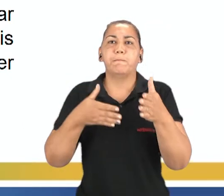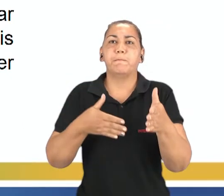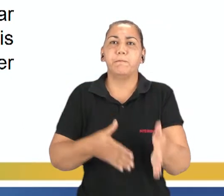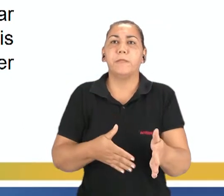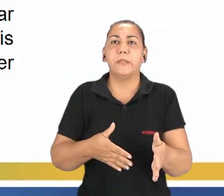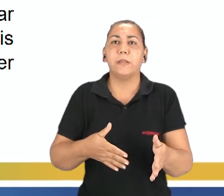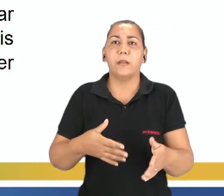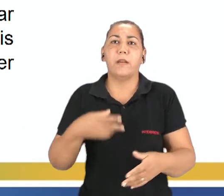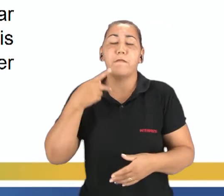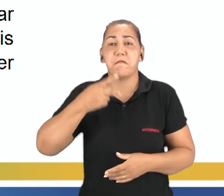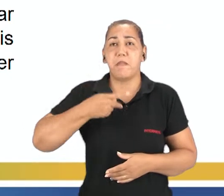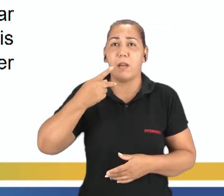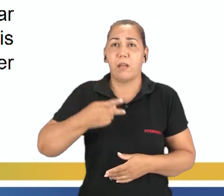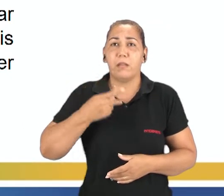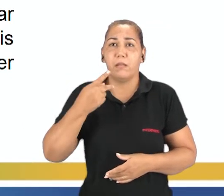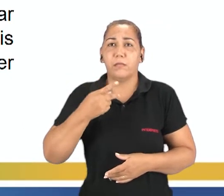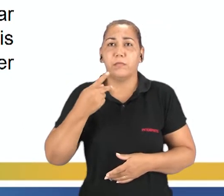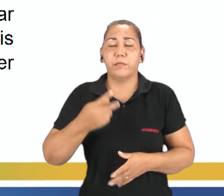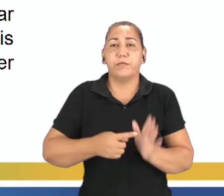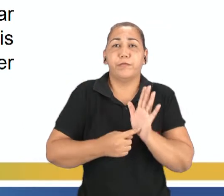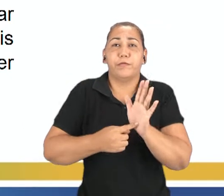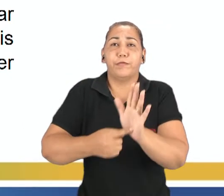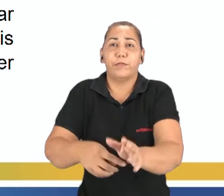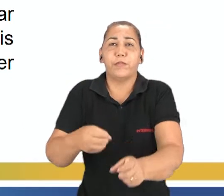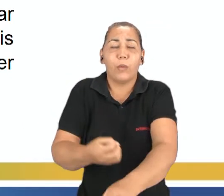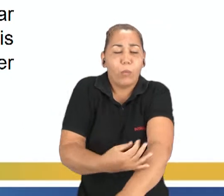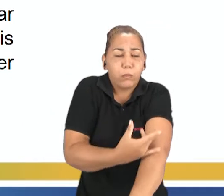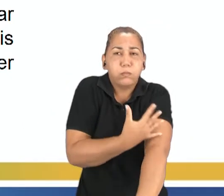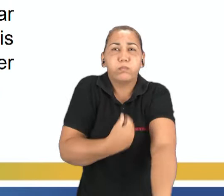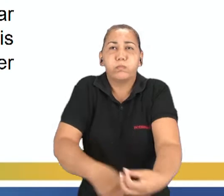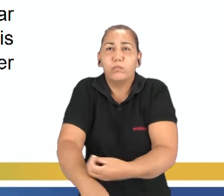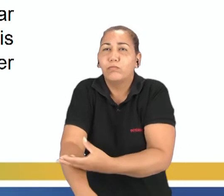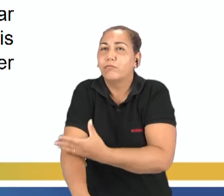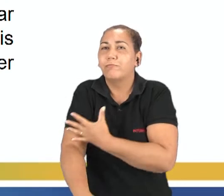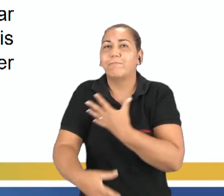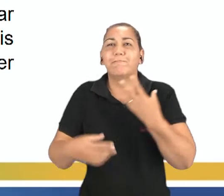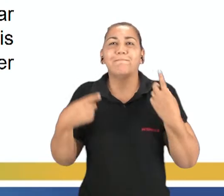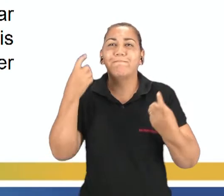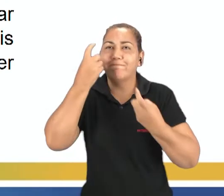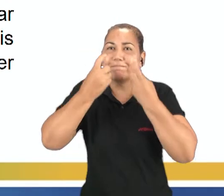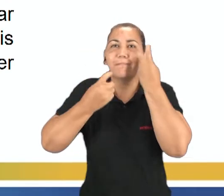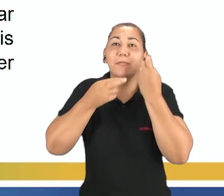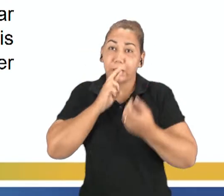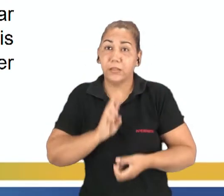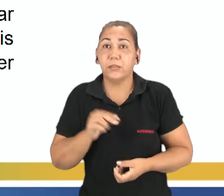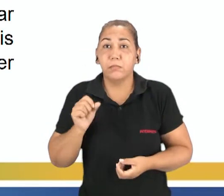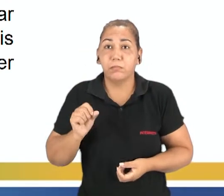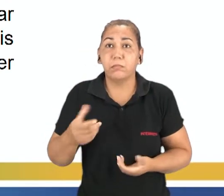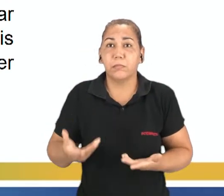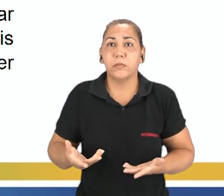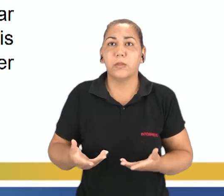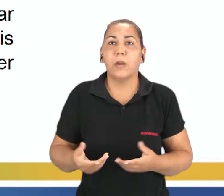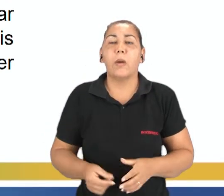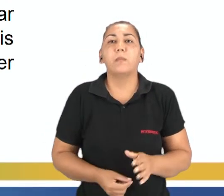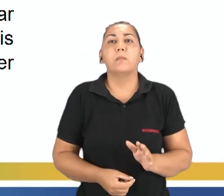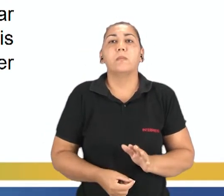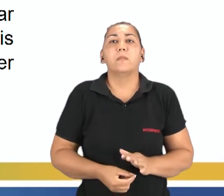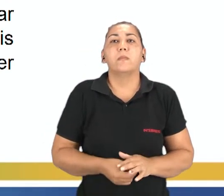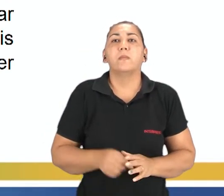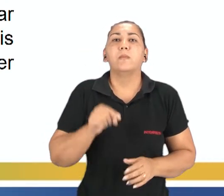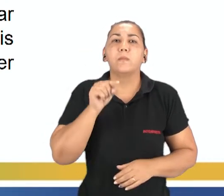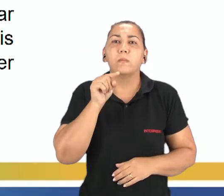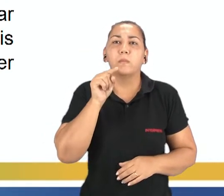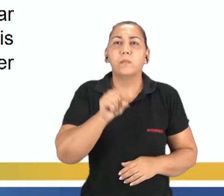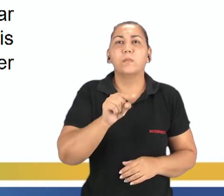são transcritas de forma a apresentar as emoções e expressão de quem responde. Alguns sinais de pontuações, como